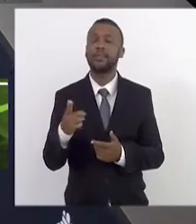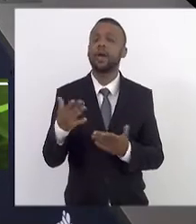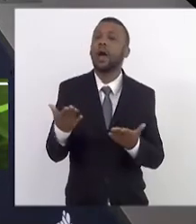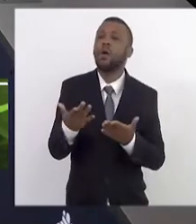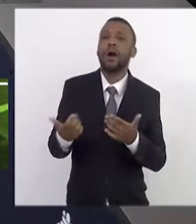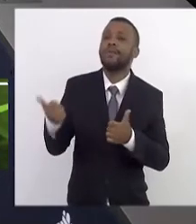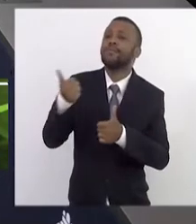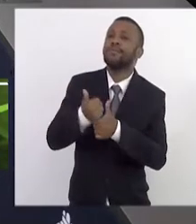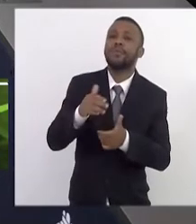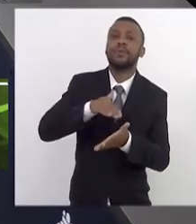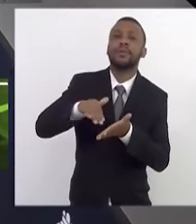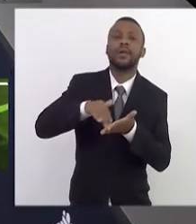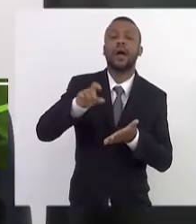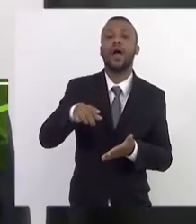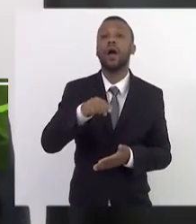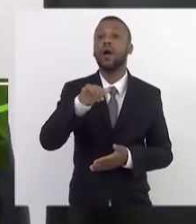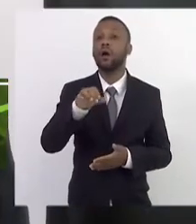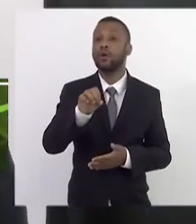agora?